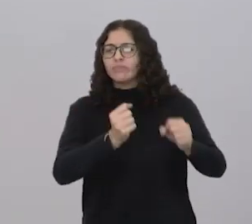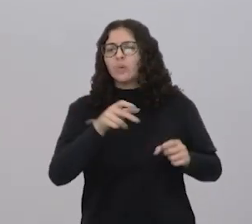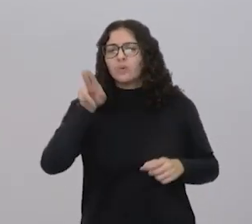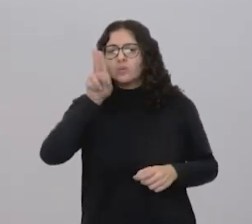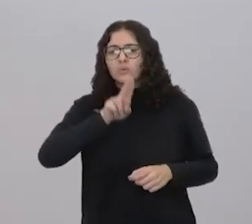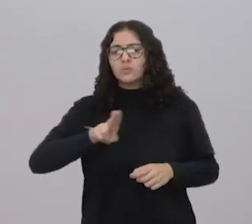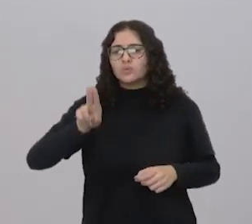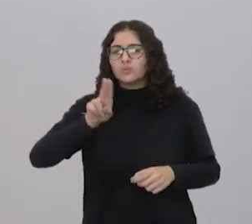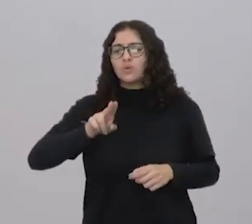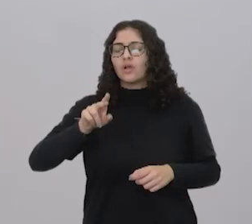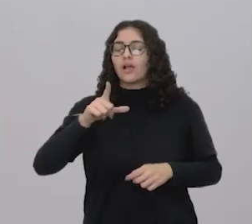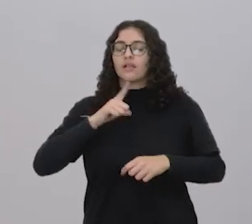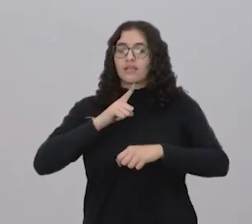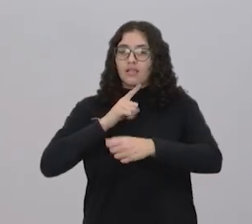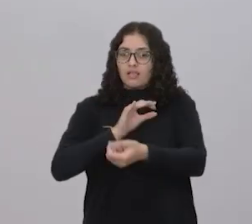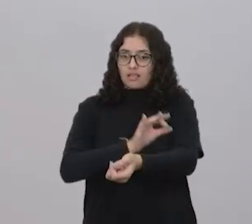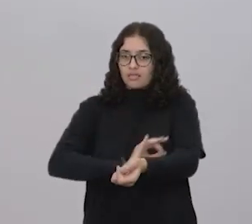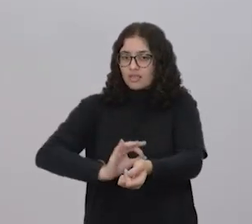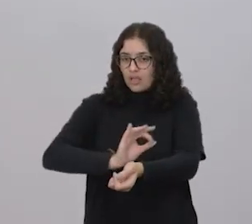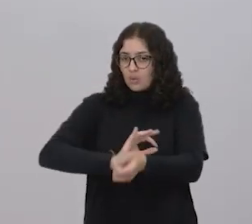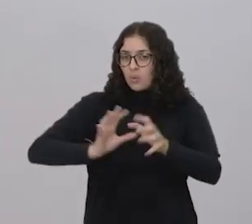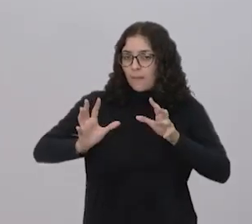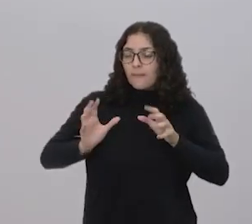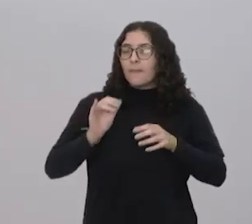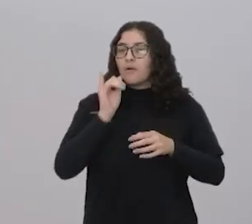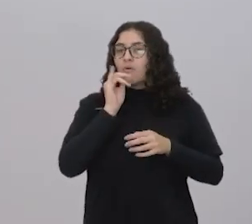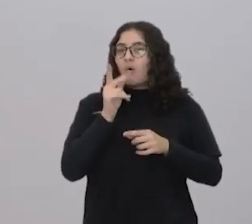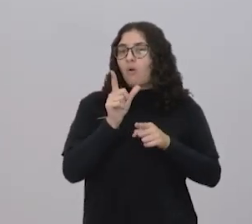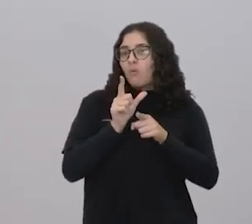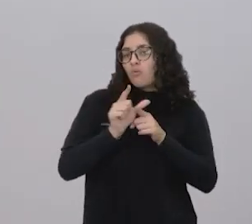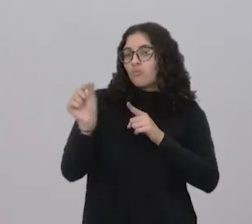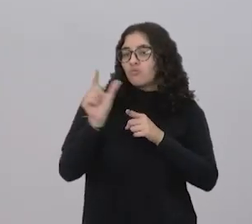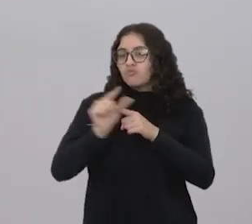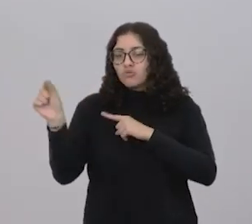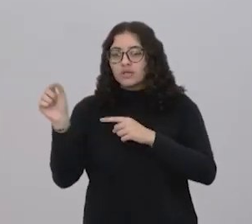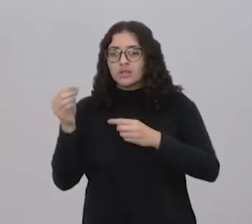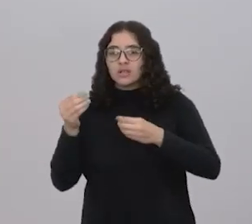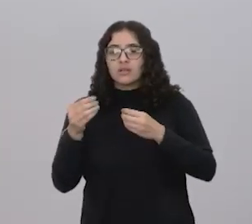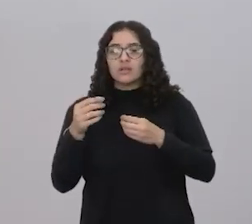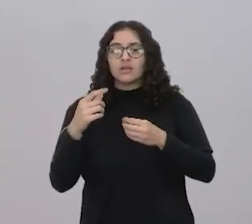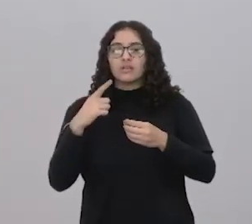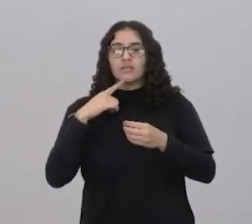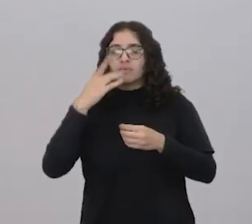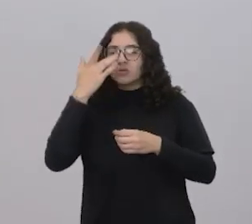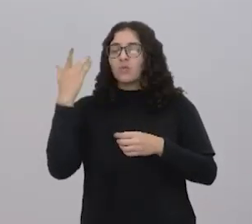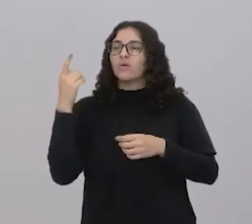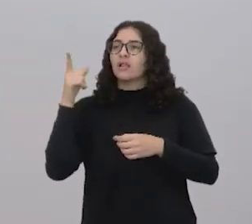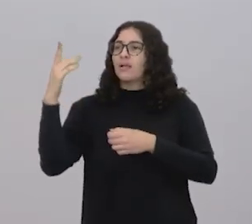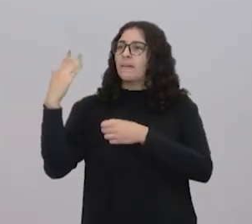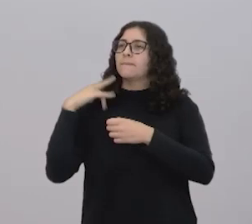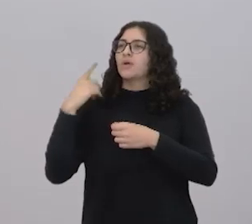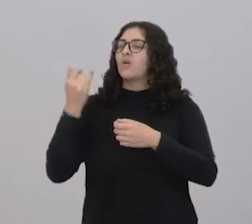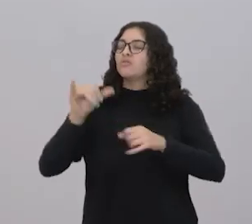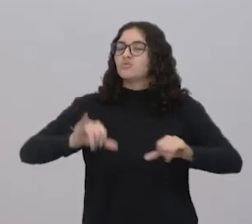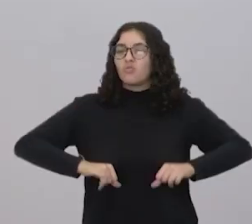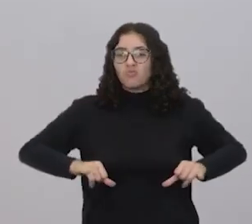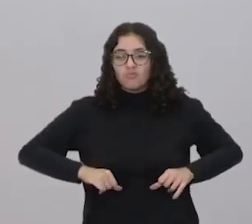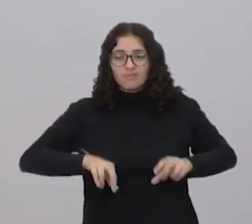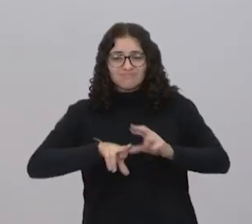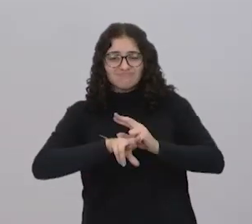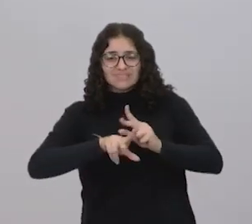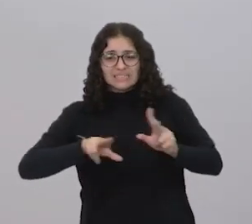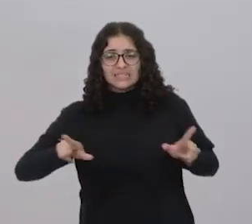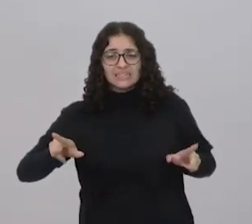tatuagens como forma de escapar dos abusos provocados pelas atrocidades do Japão durante o